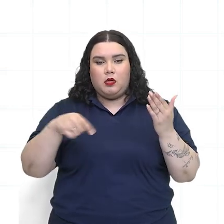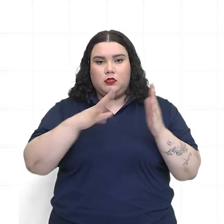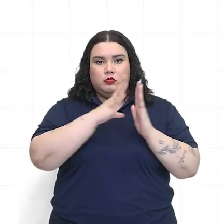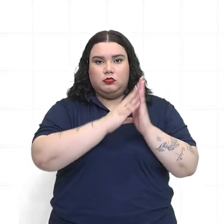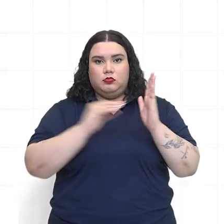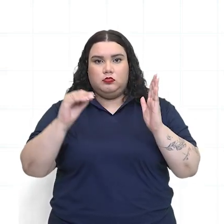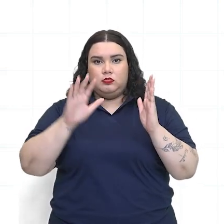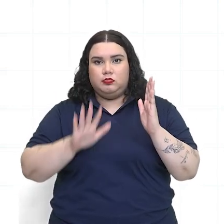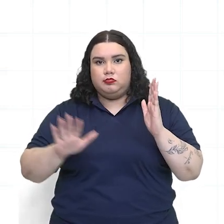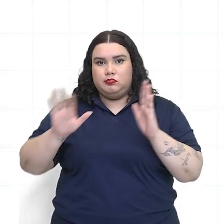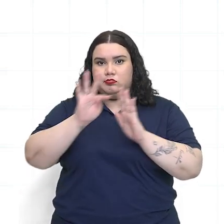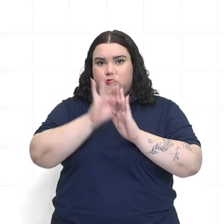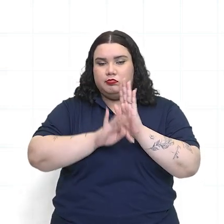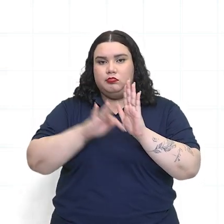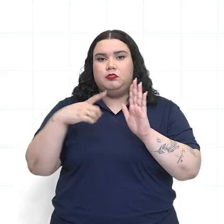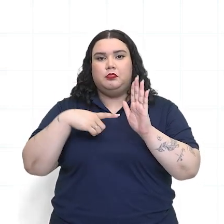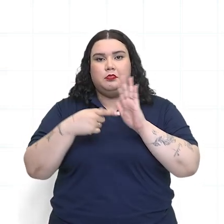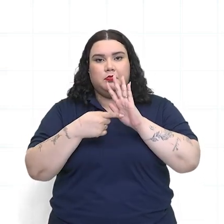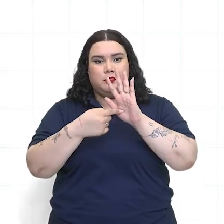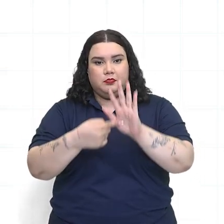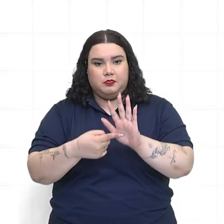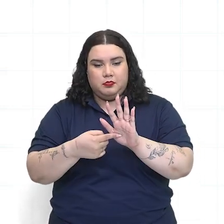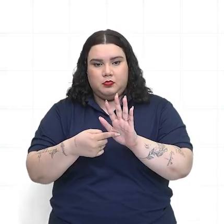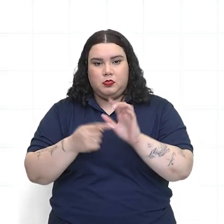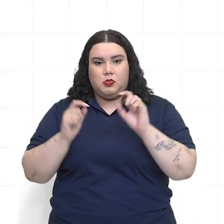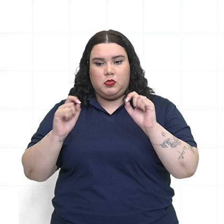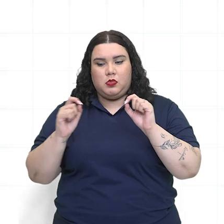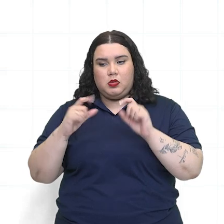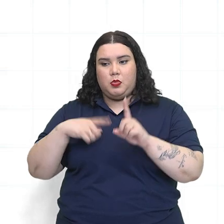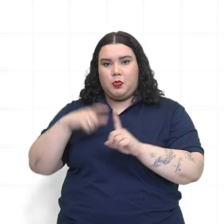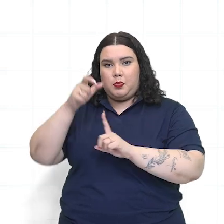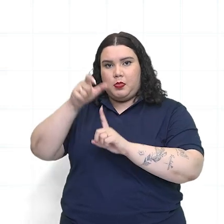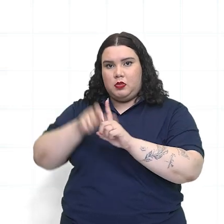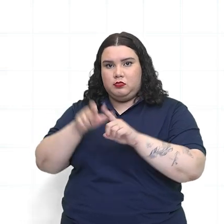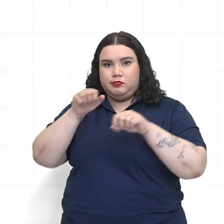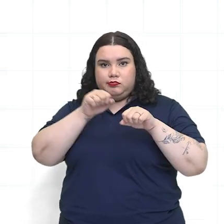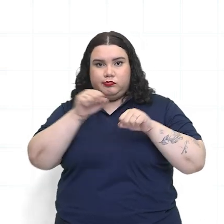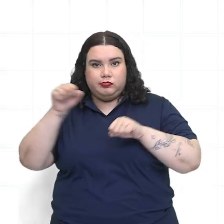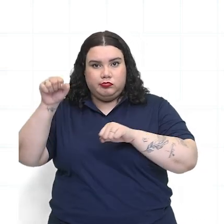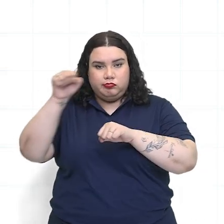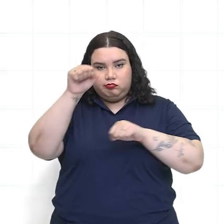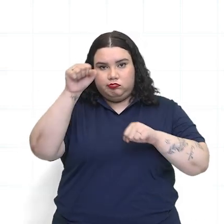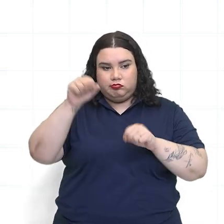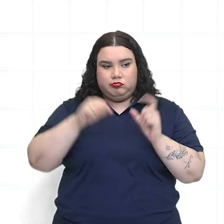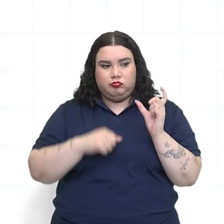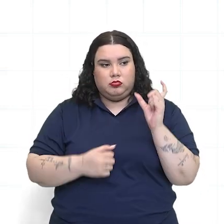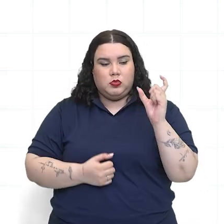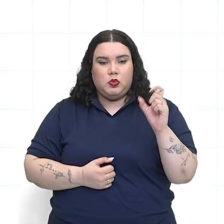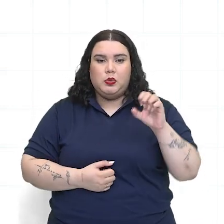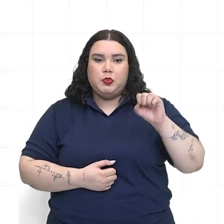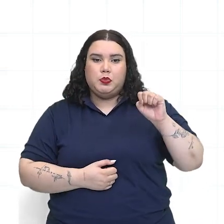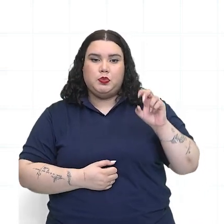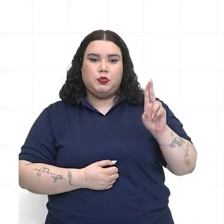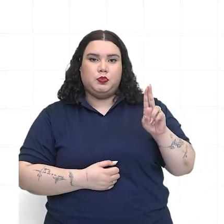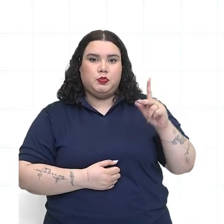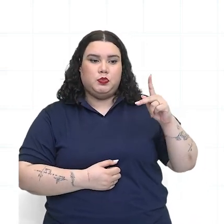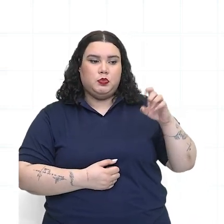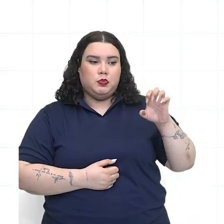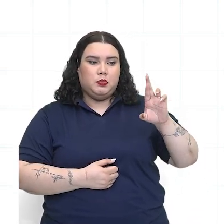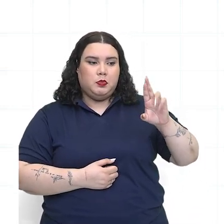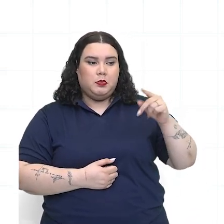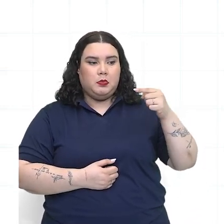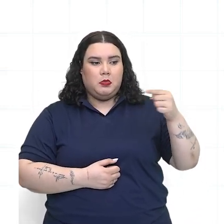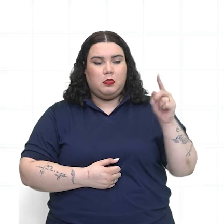intertextualidade está sendo colocada desta forma. Coloca-se o personagem super-homem, que muitas pessoas conhecem através do